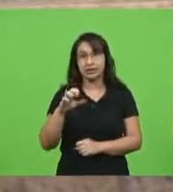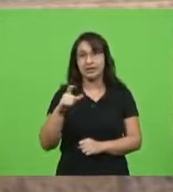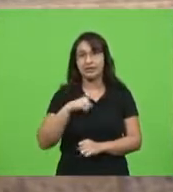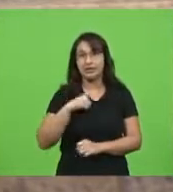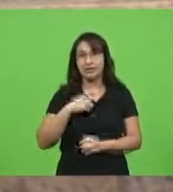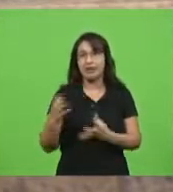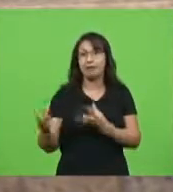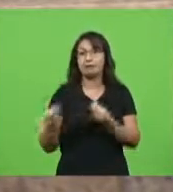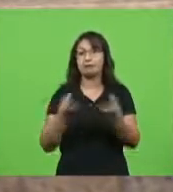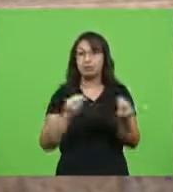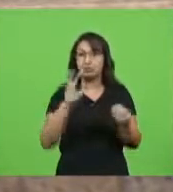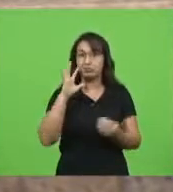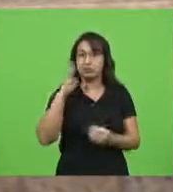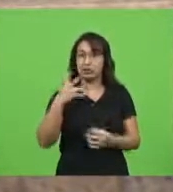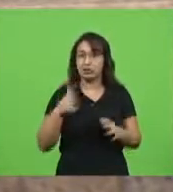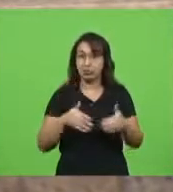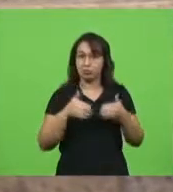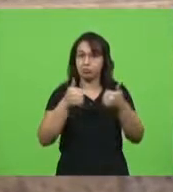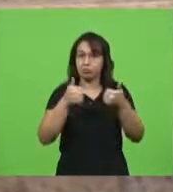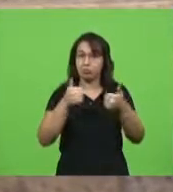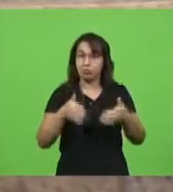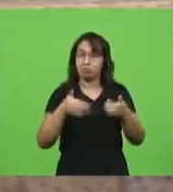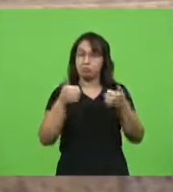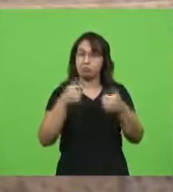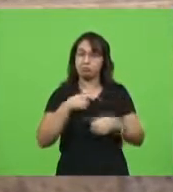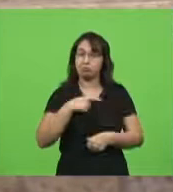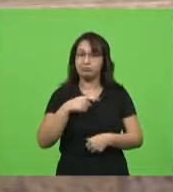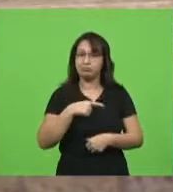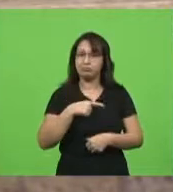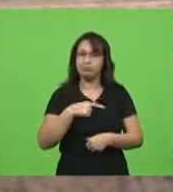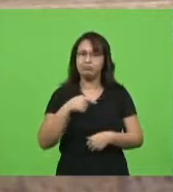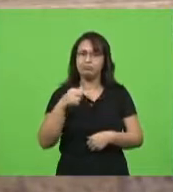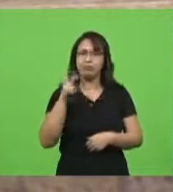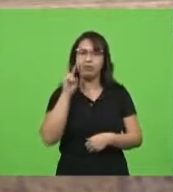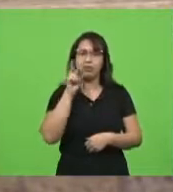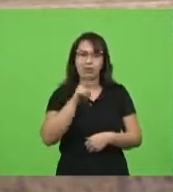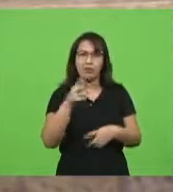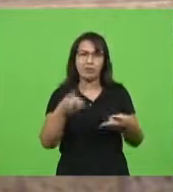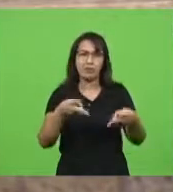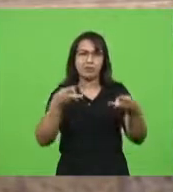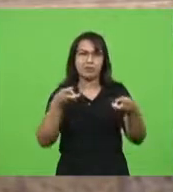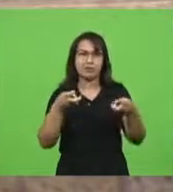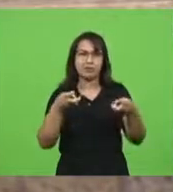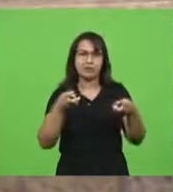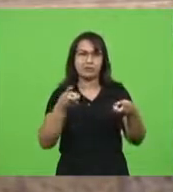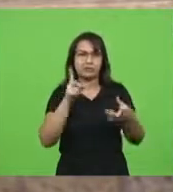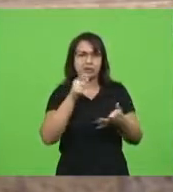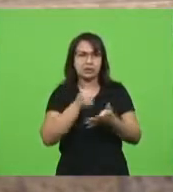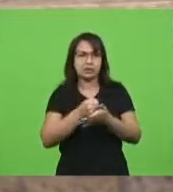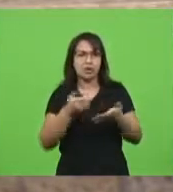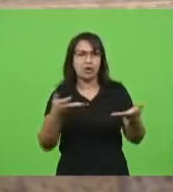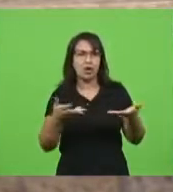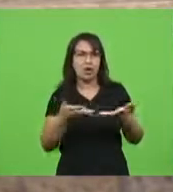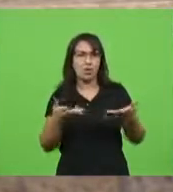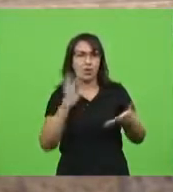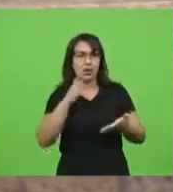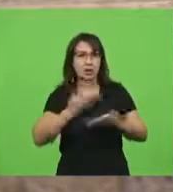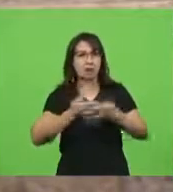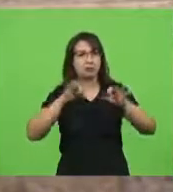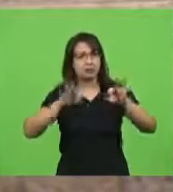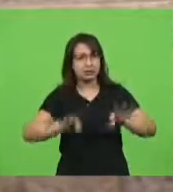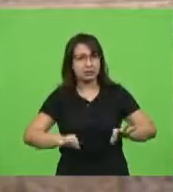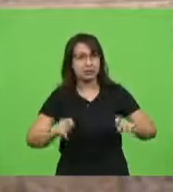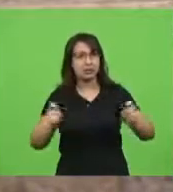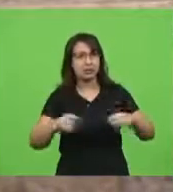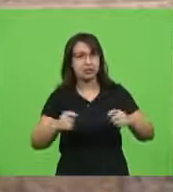resultados. Então, até eu vejo esse modelo que temos hoje, ele acredito que está dando certo, porque, quando eu estive